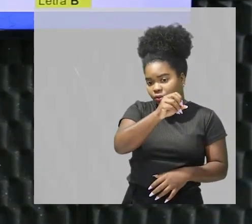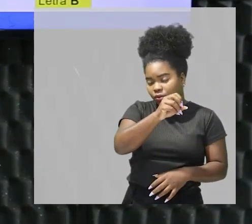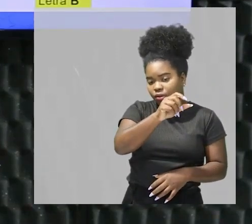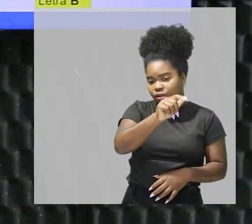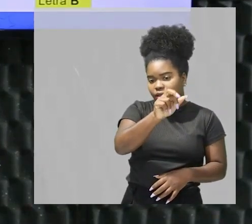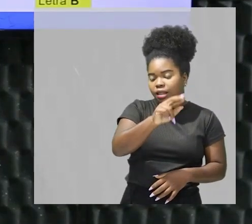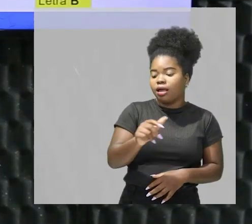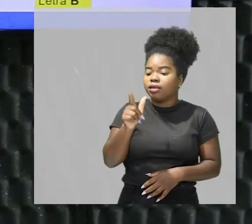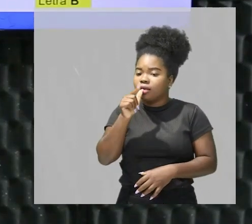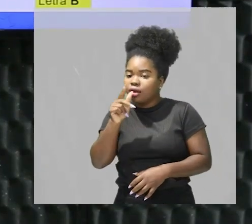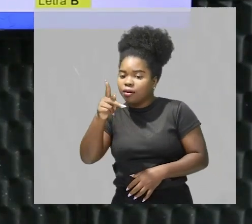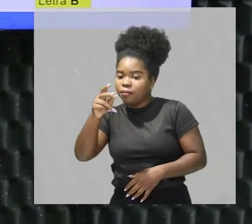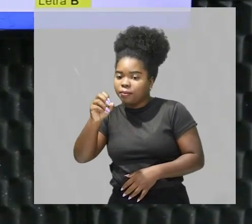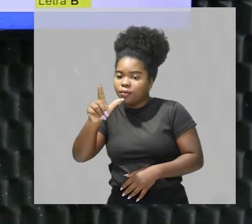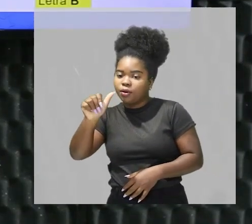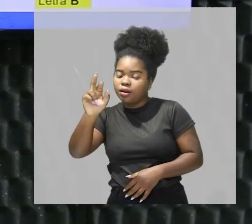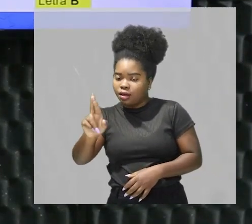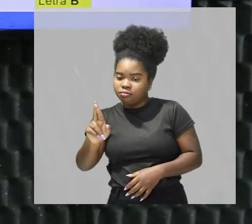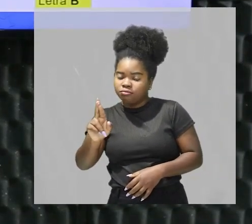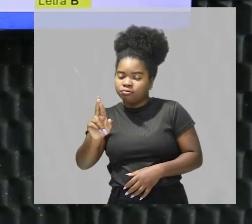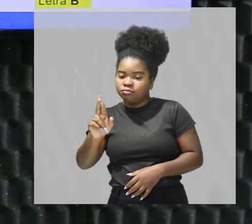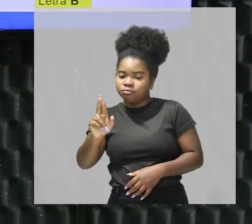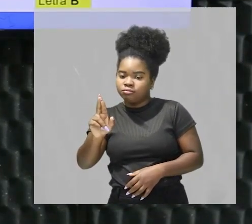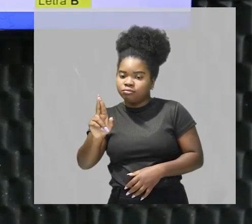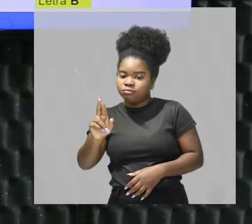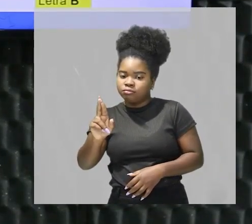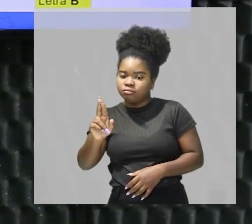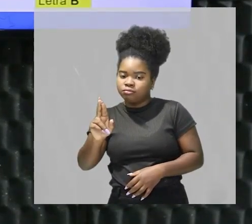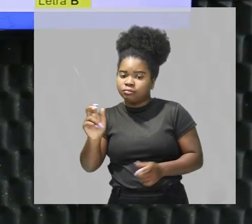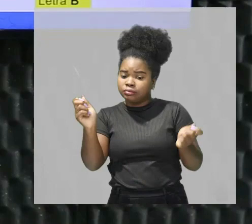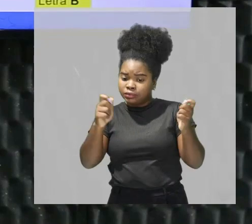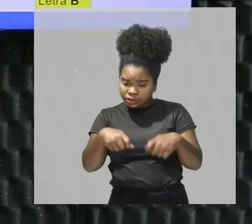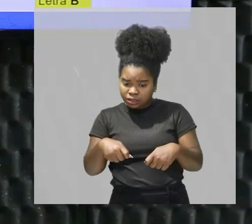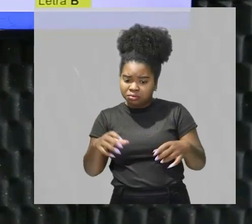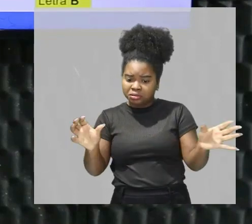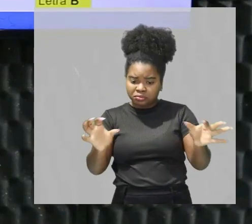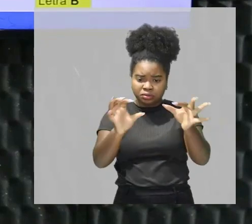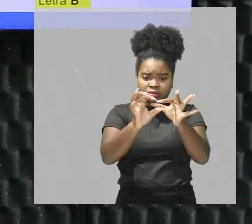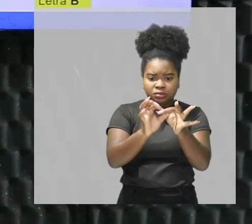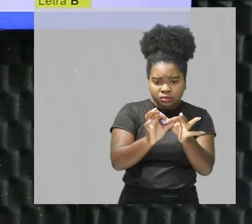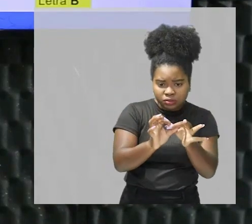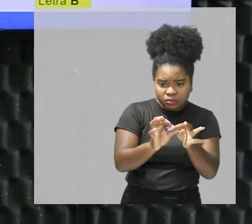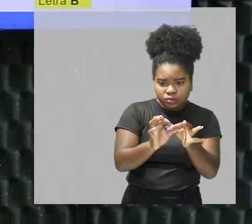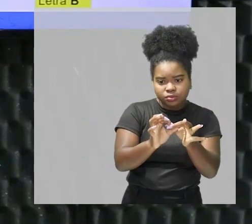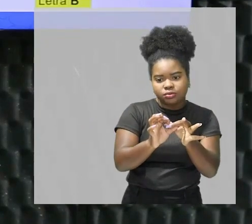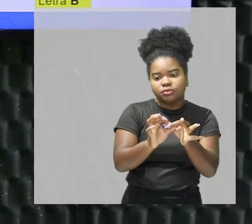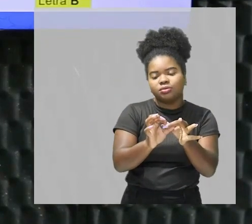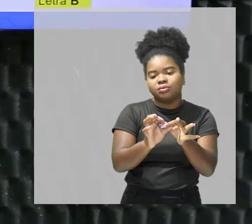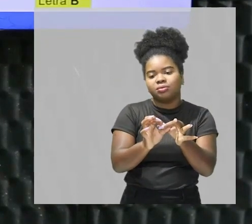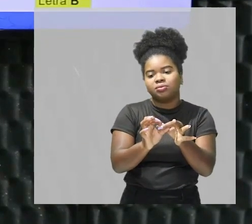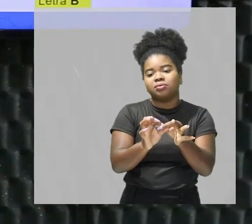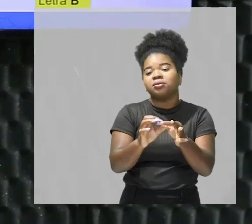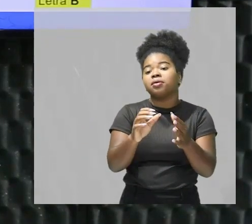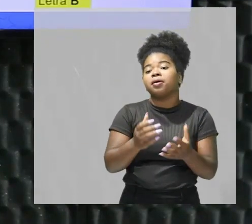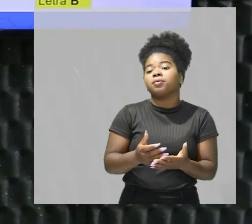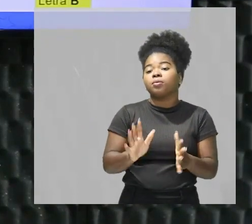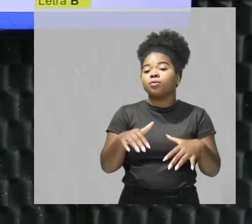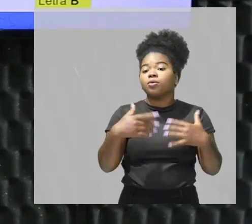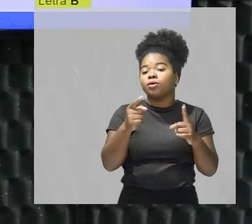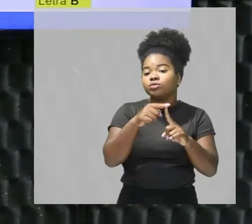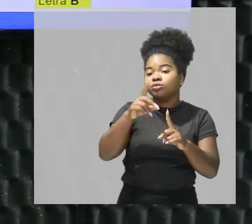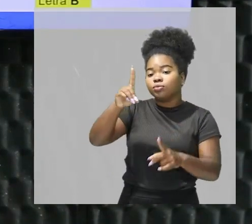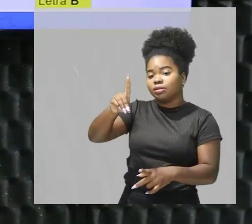e a água é uma estrutura apolar. Eu vou poder fazer essa união através de um detergente. Certo? É o